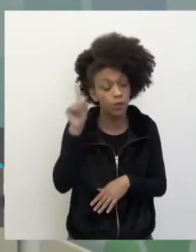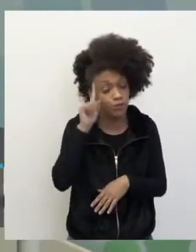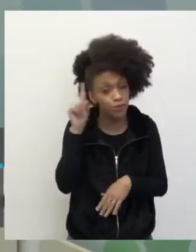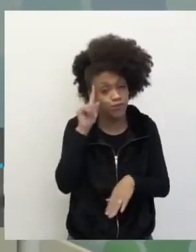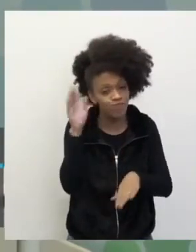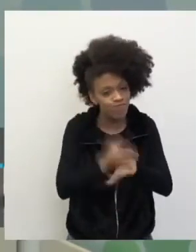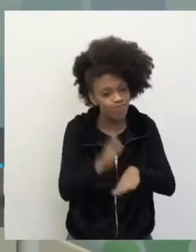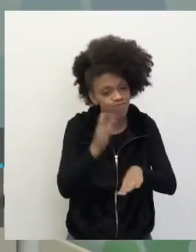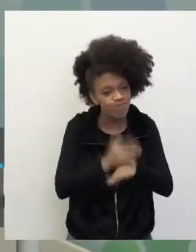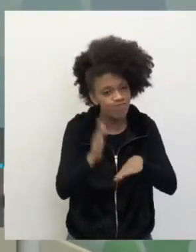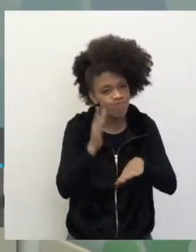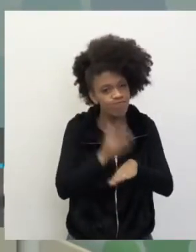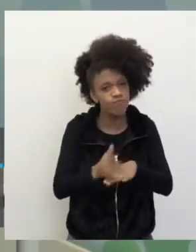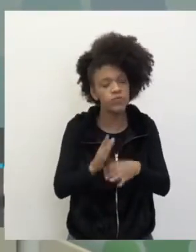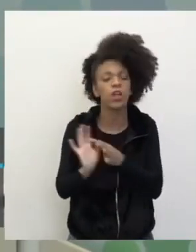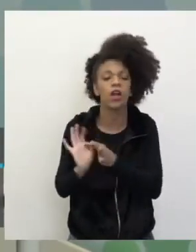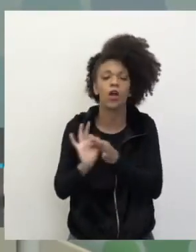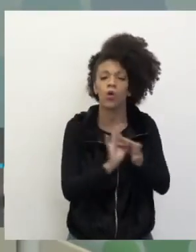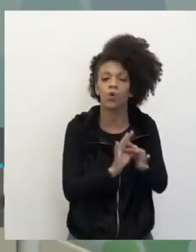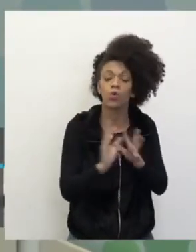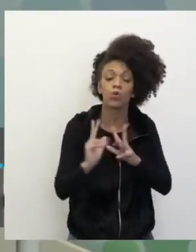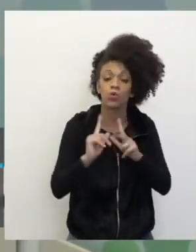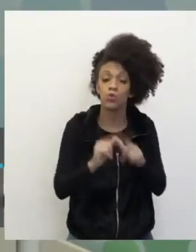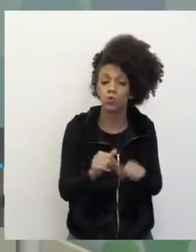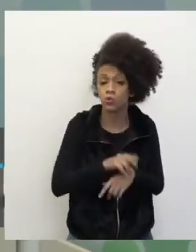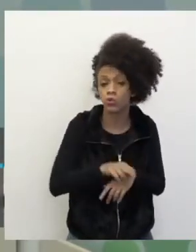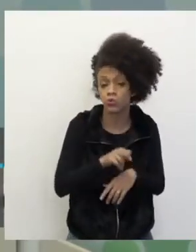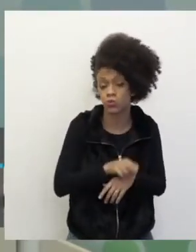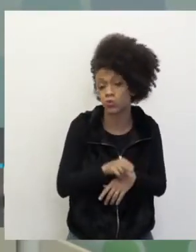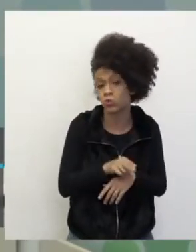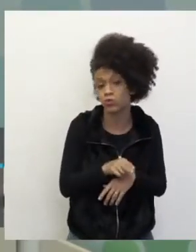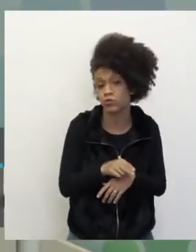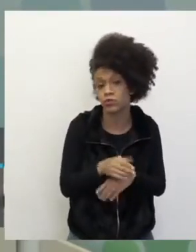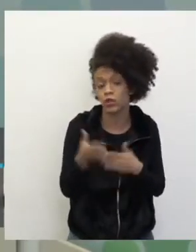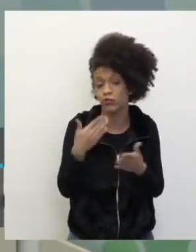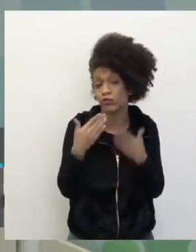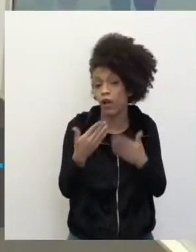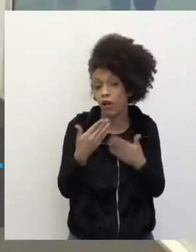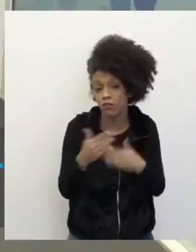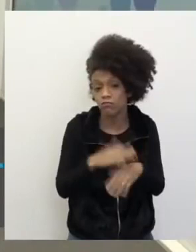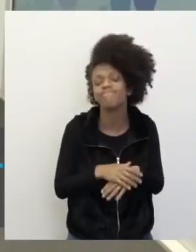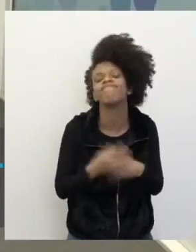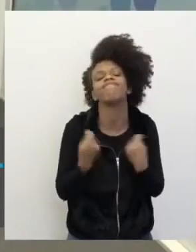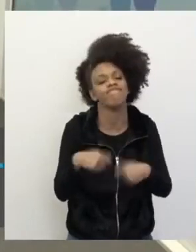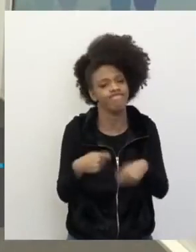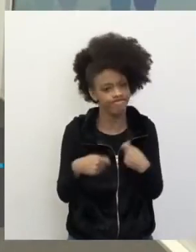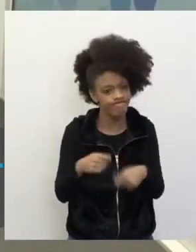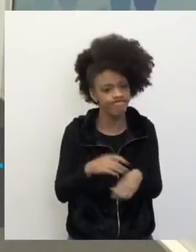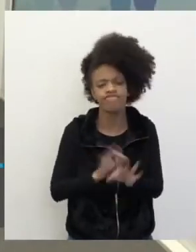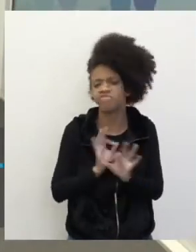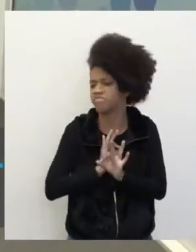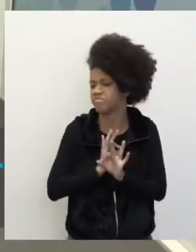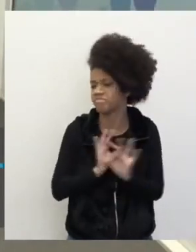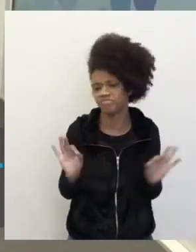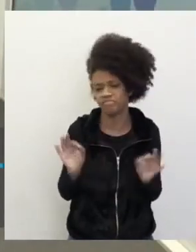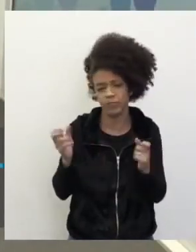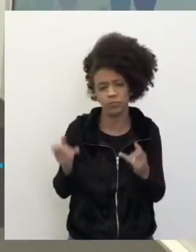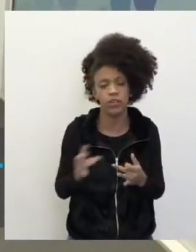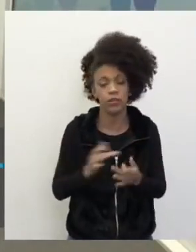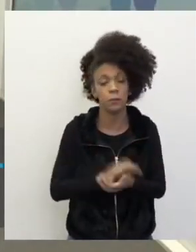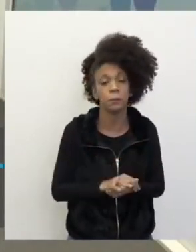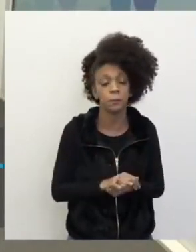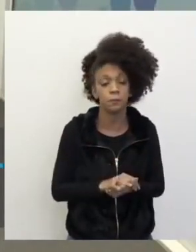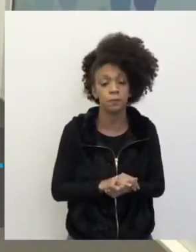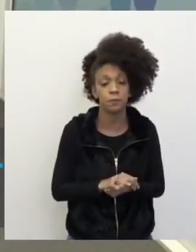Se você trabalha com texto, e todo mundo trabalha com texto, todo mundo usa o diálogo todo dia, né? É necessário. Falou tudo. Bora lá, vai. Olha,